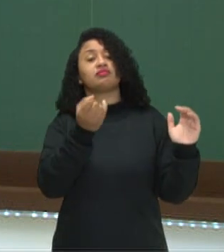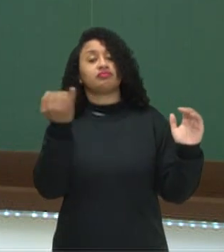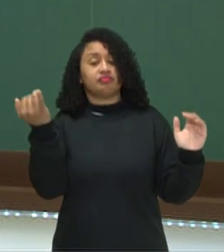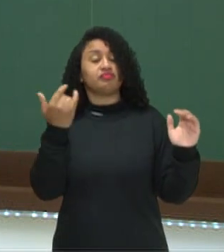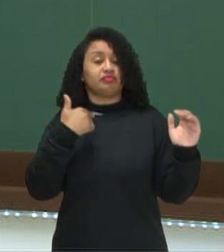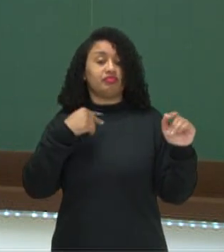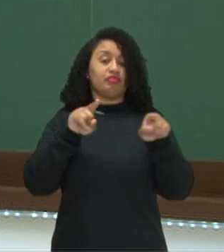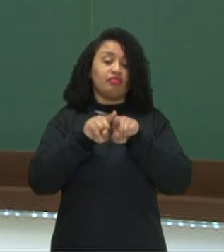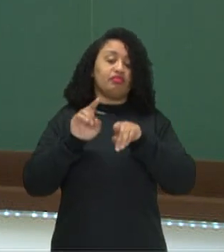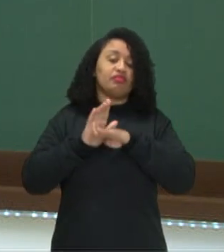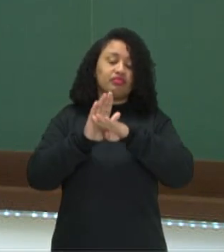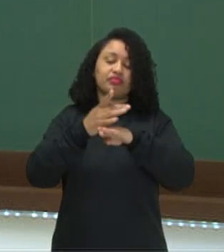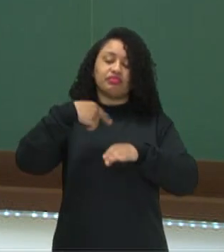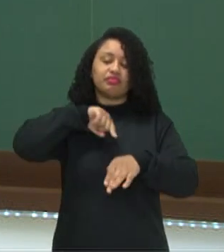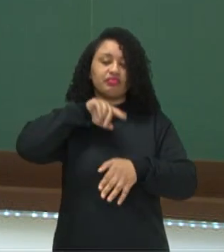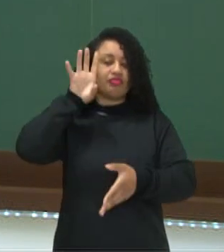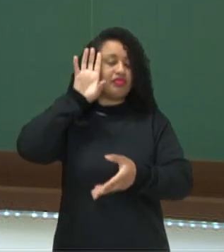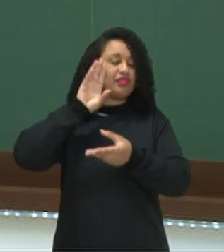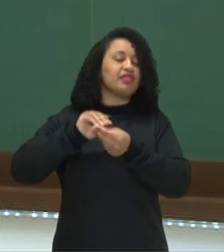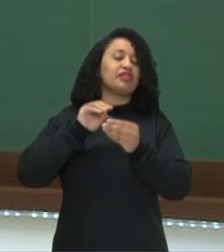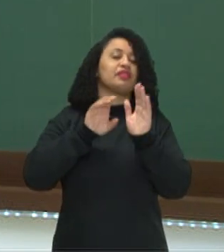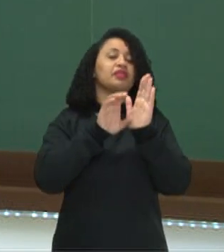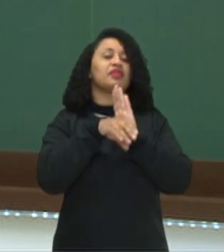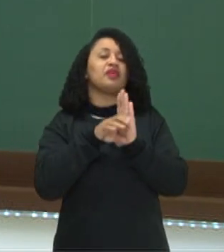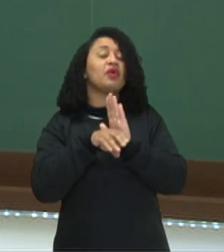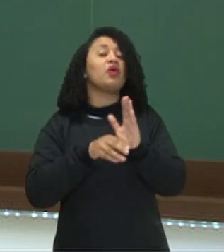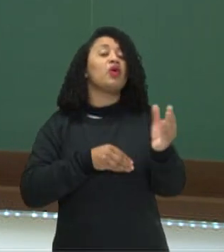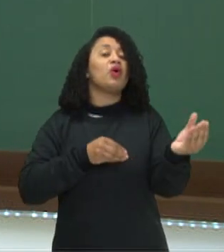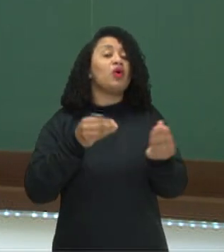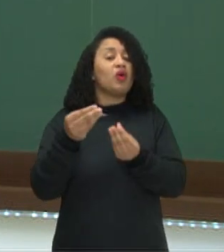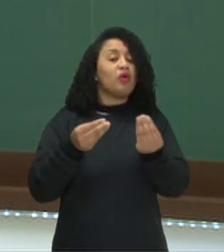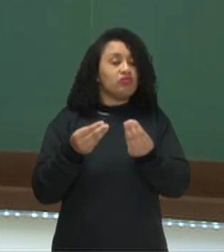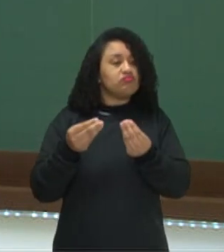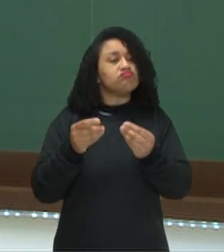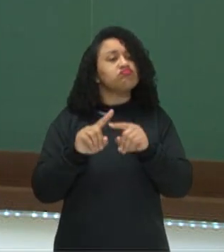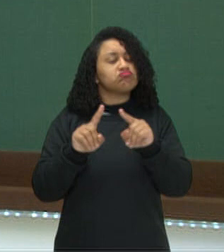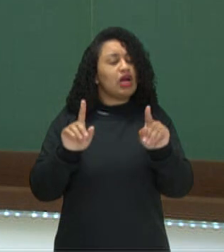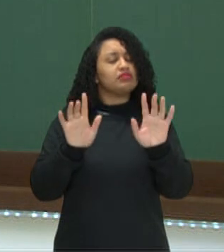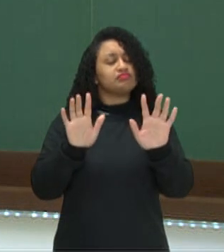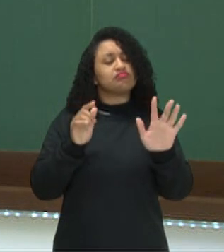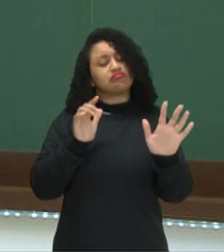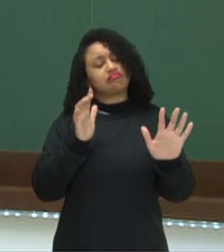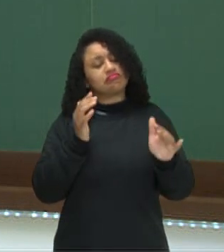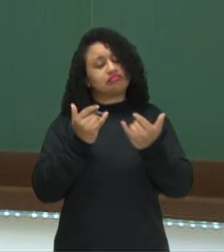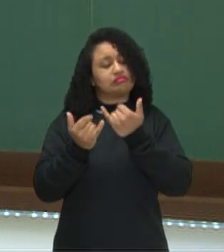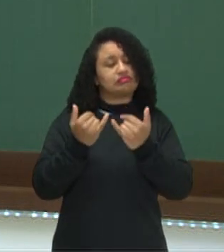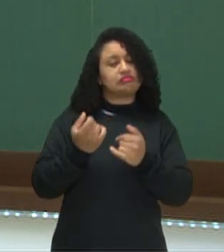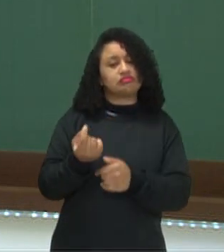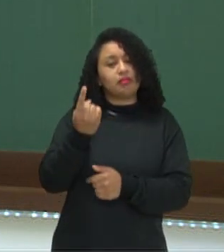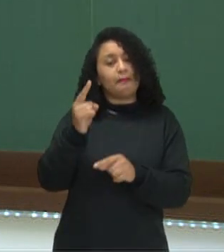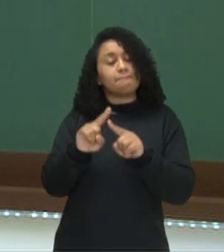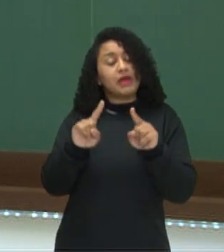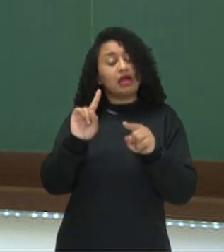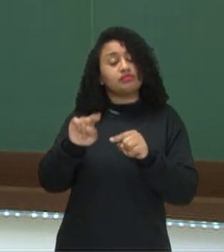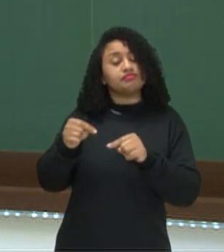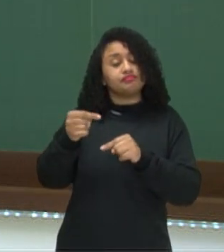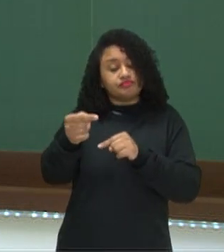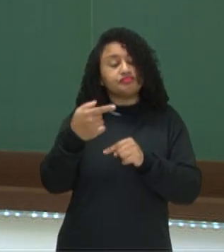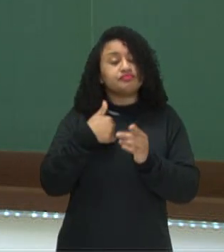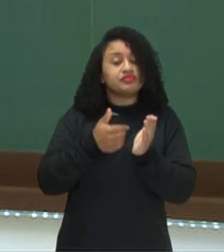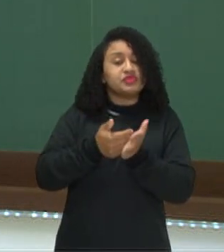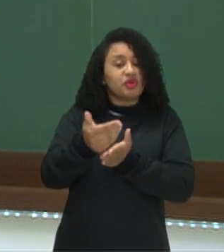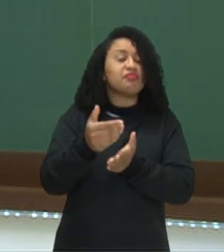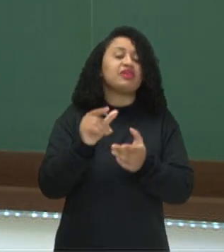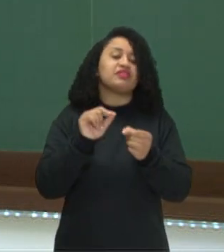para ajudar a gente a entender esse conceito de função exponencial. No começo parece meio estranho, mas depois que a gente